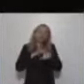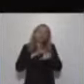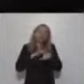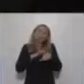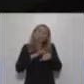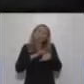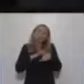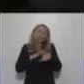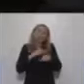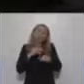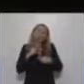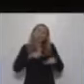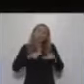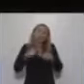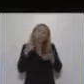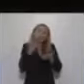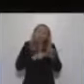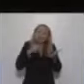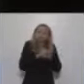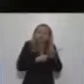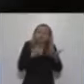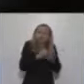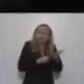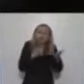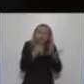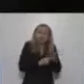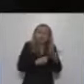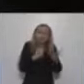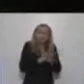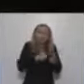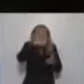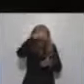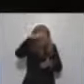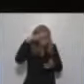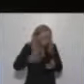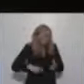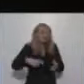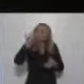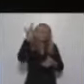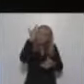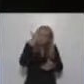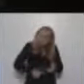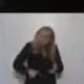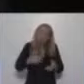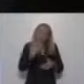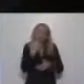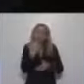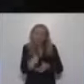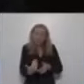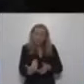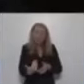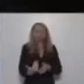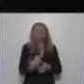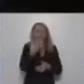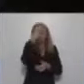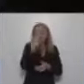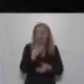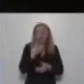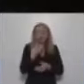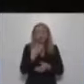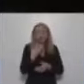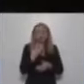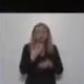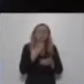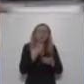serviço obrigatório que suga a sua vida. Então eu vim aqui mais uma vez pedir celeridade para que esse